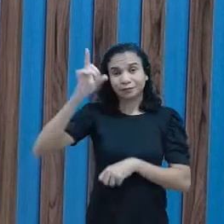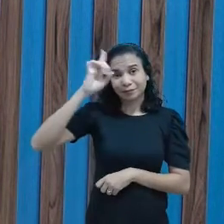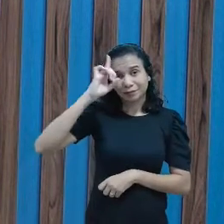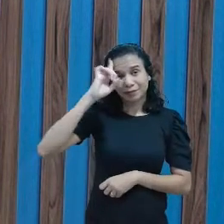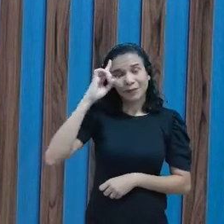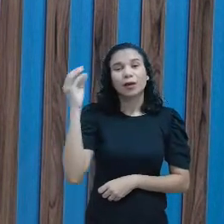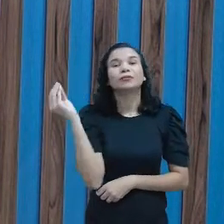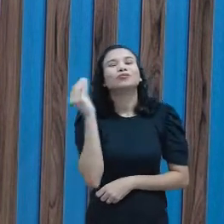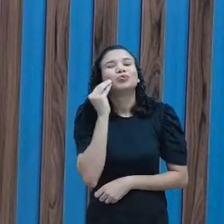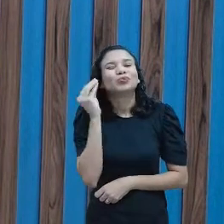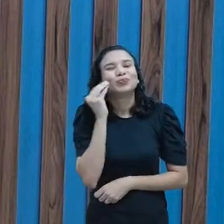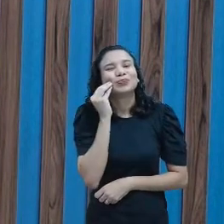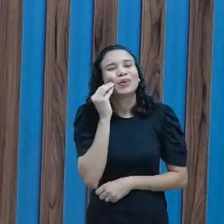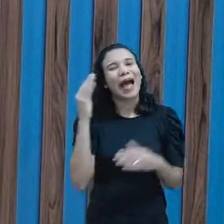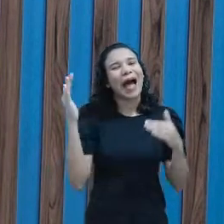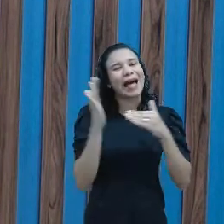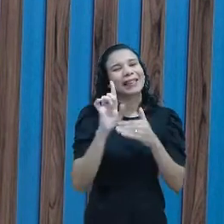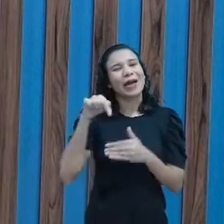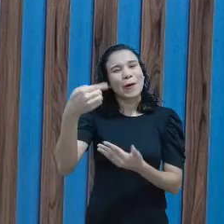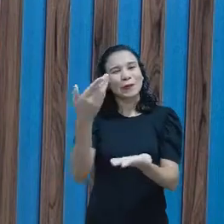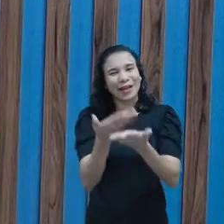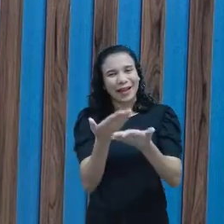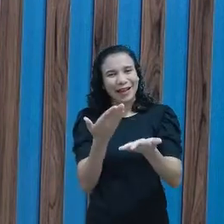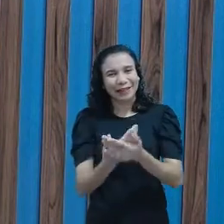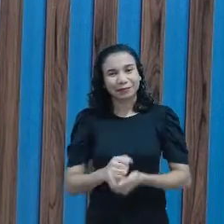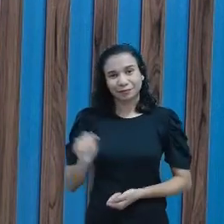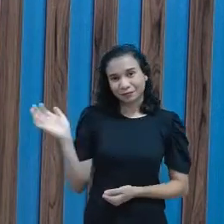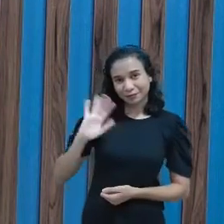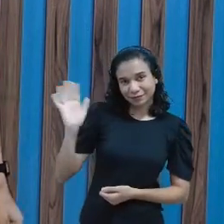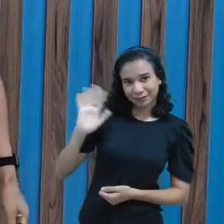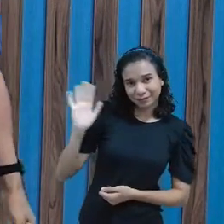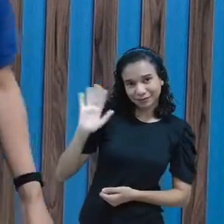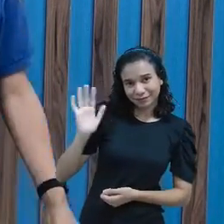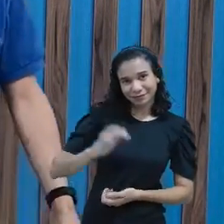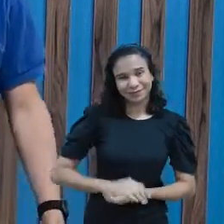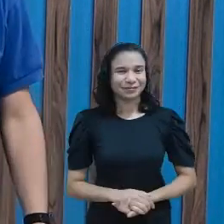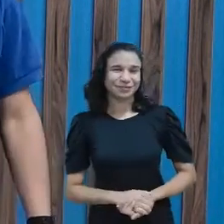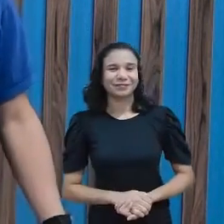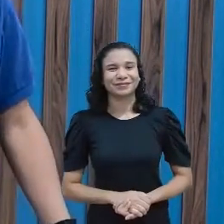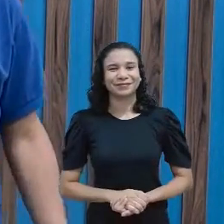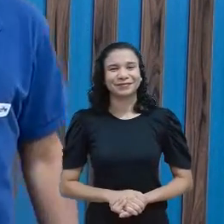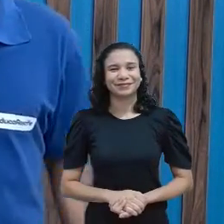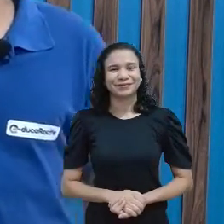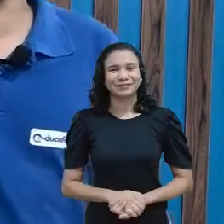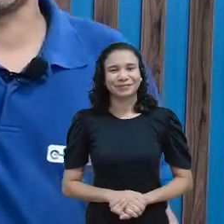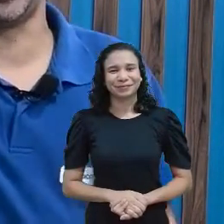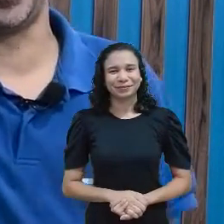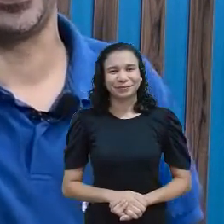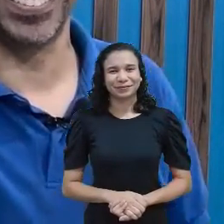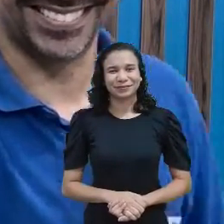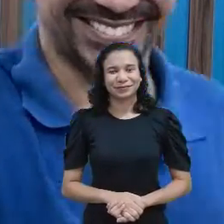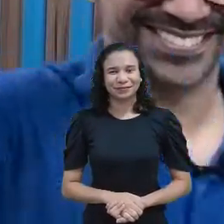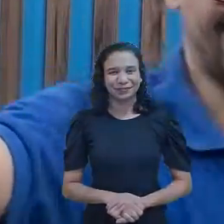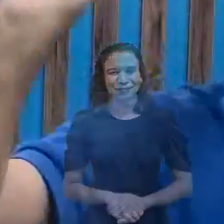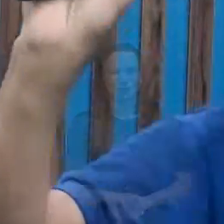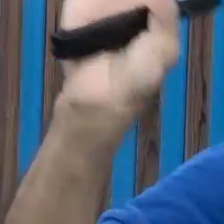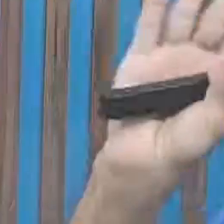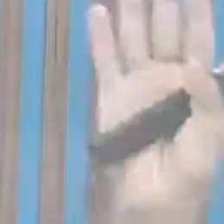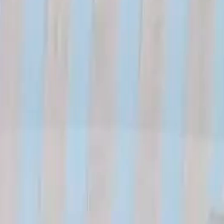Então, cheiro e até as cenas do próximo capítulo. Fui, galerinha! Tchau, tchau!